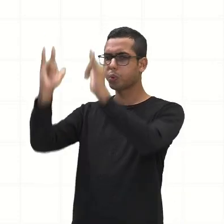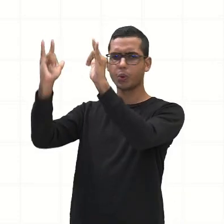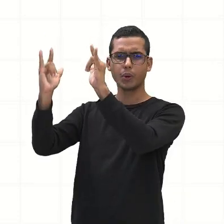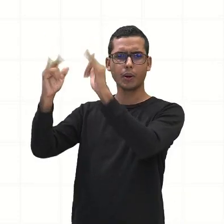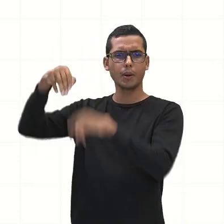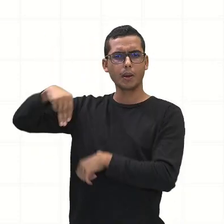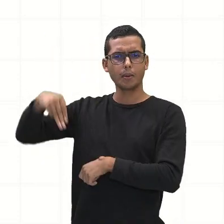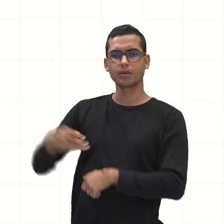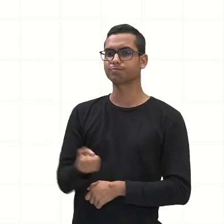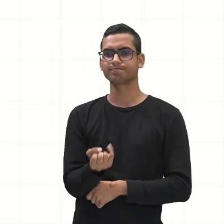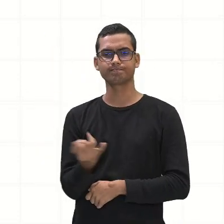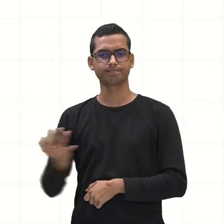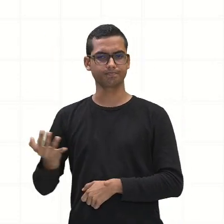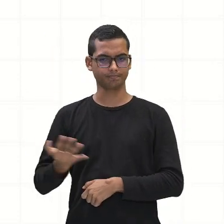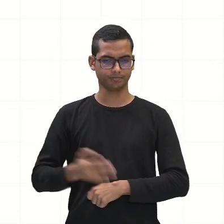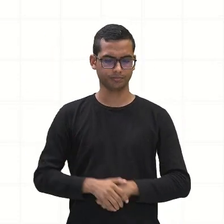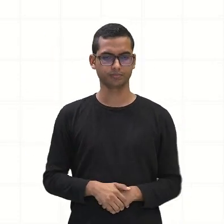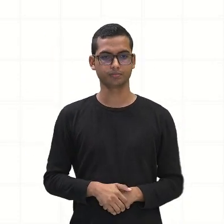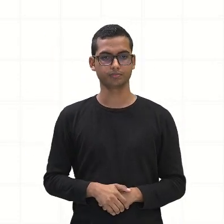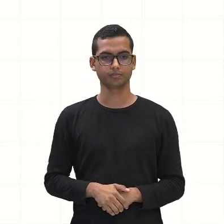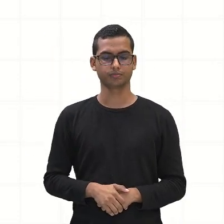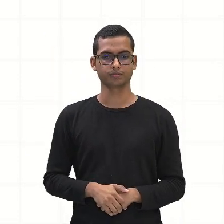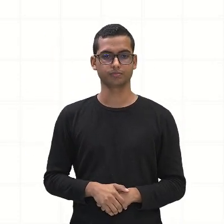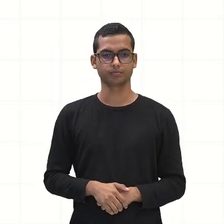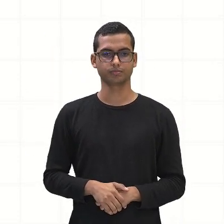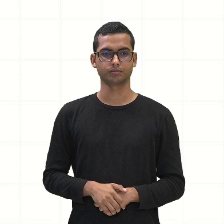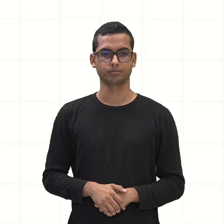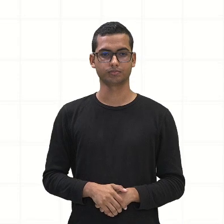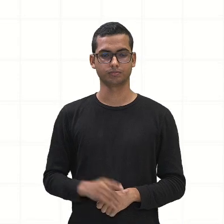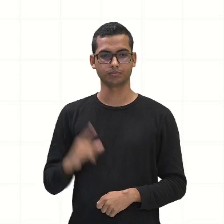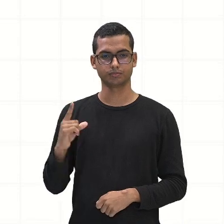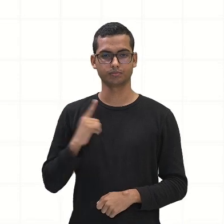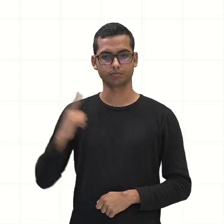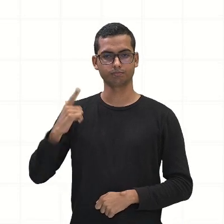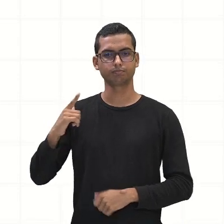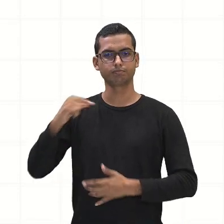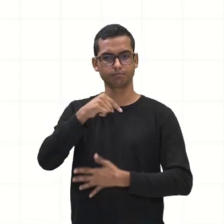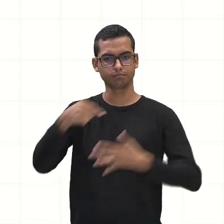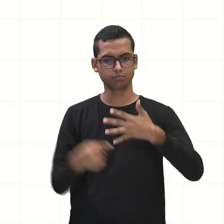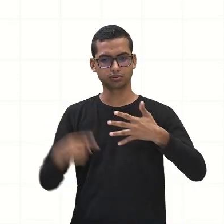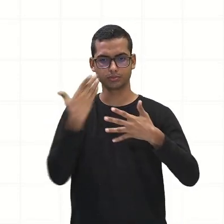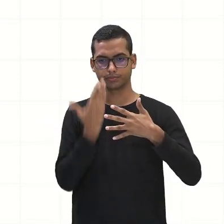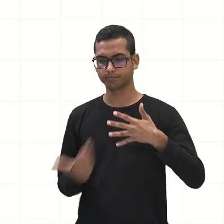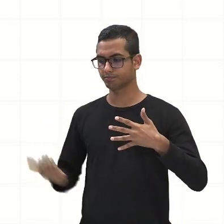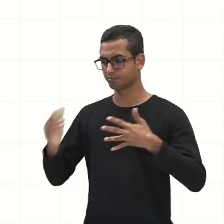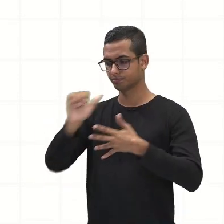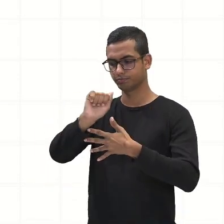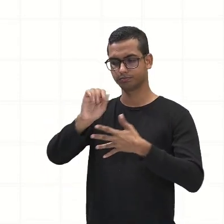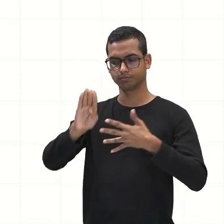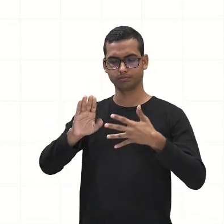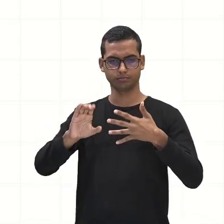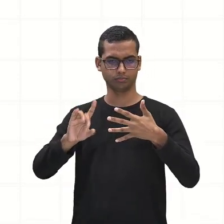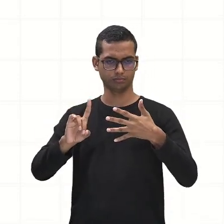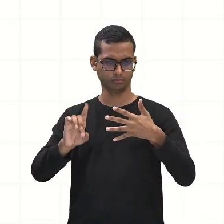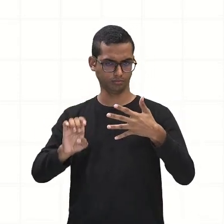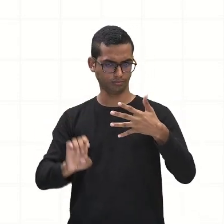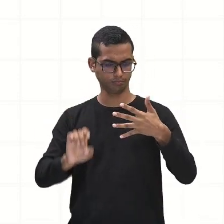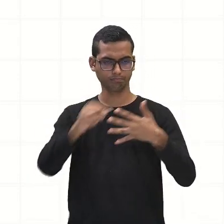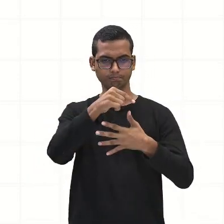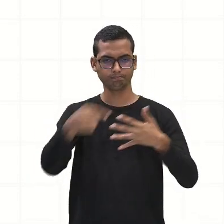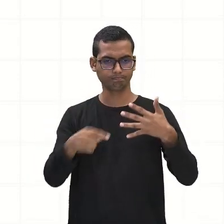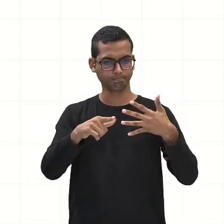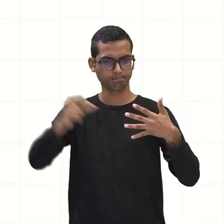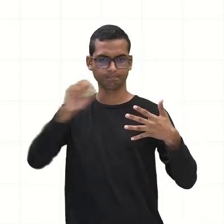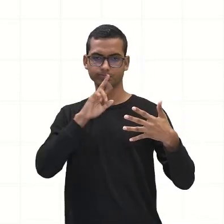alternativa A, B, C, D e E, E aí, vamos entender agora aqui o que é que falava a